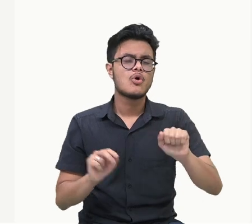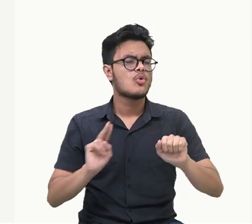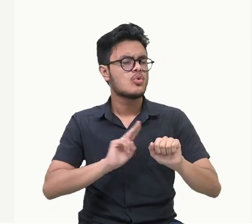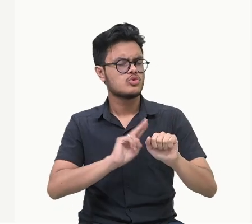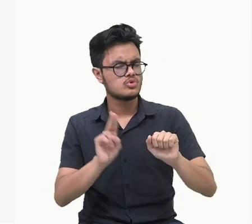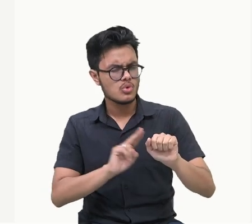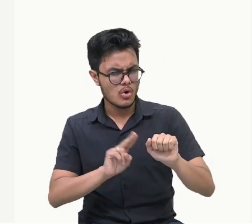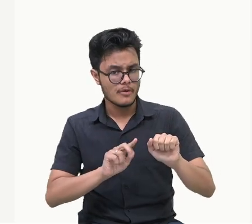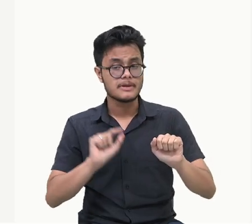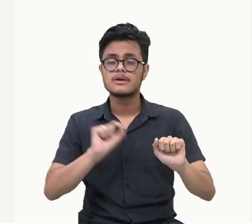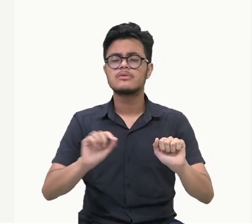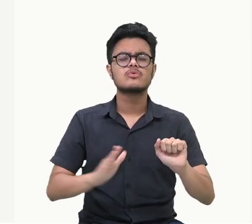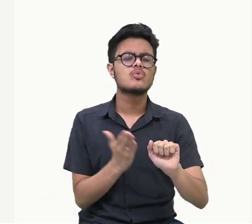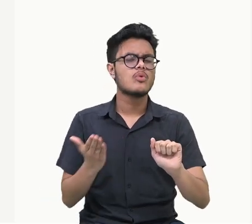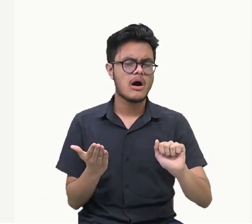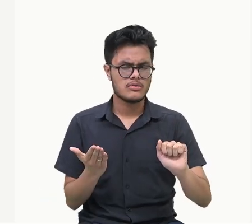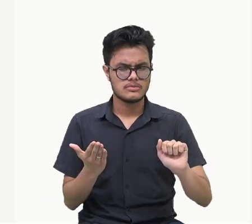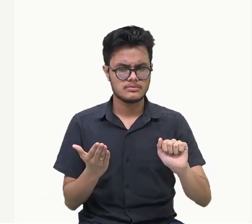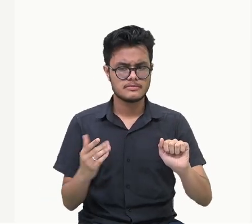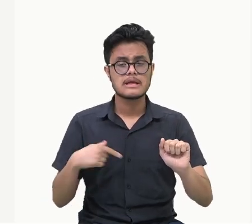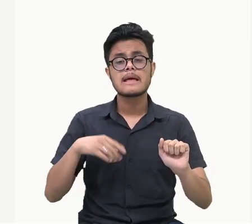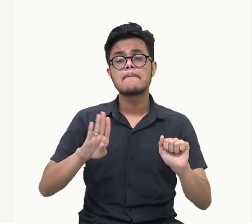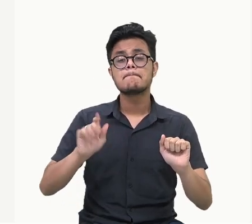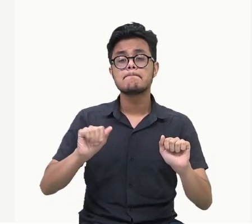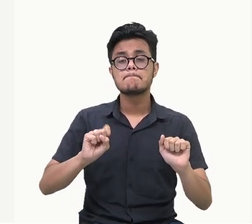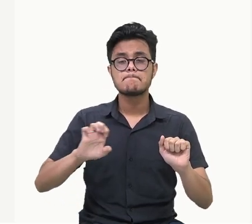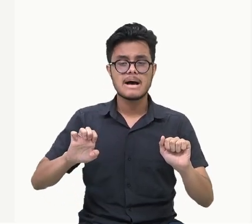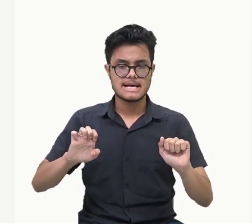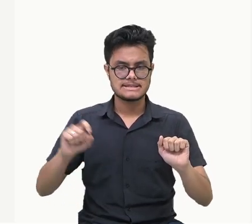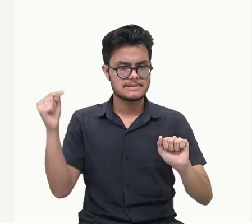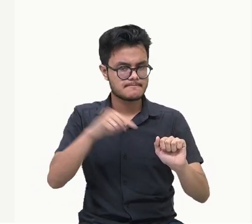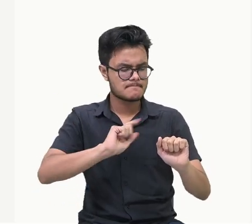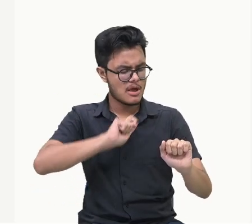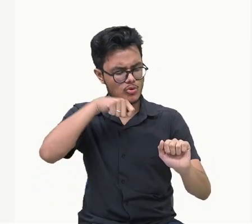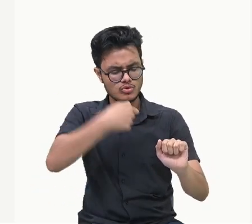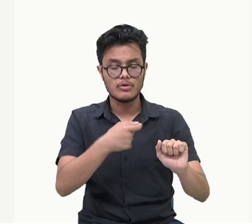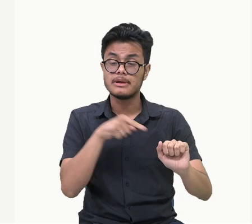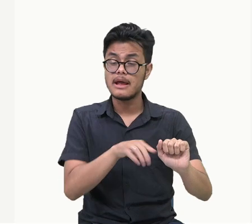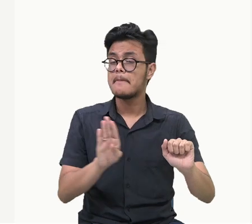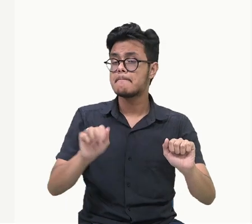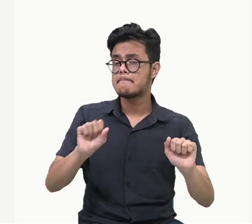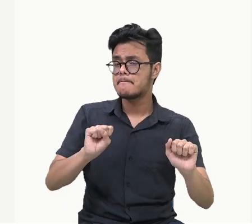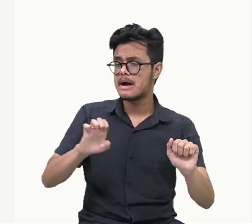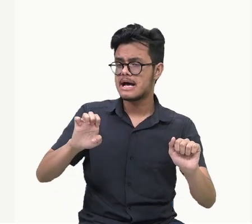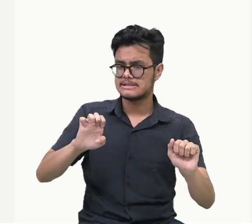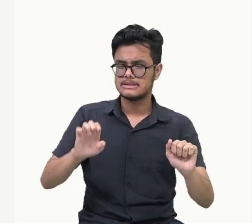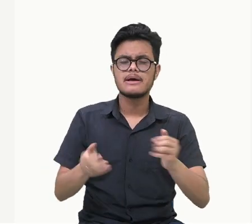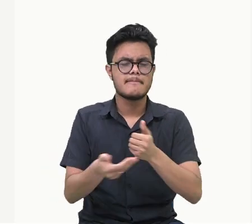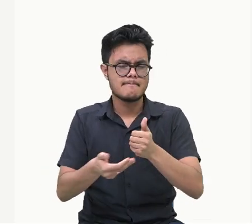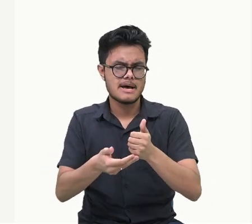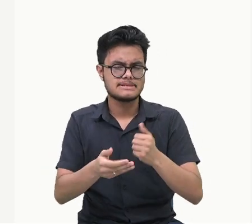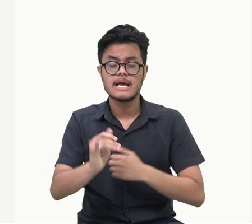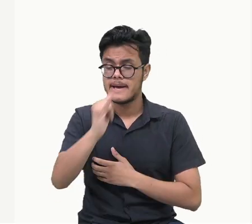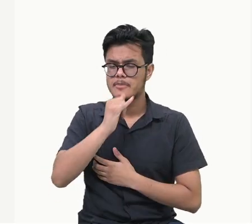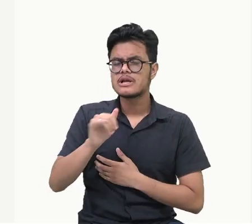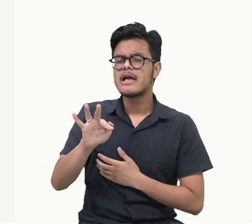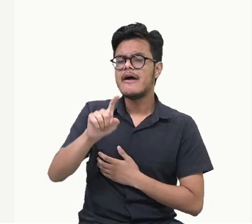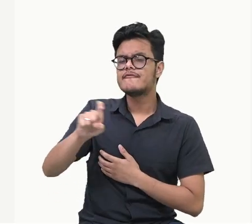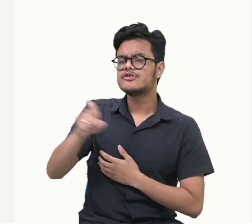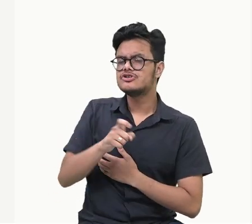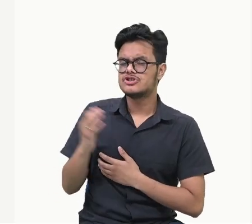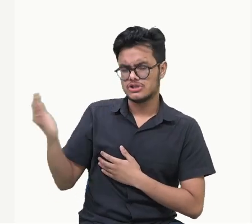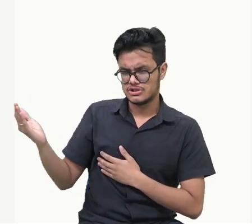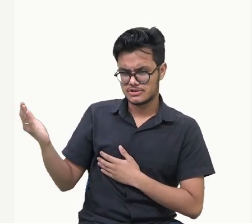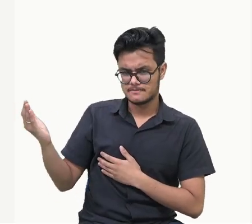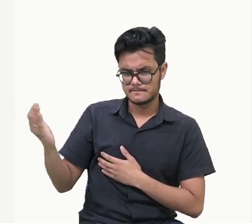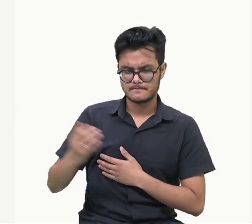E que recebe o nome de base, tá bom? Então, posso te dar um exemplo aqui, ó.